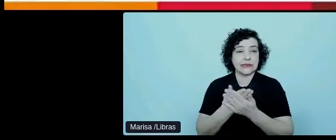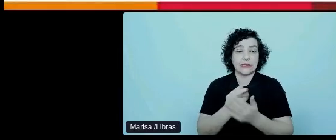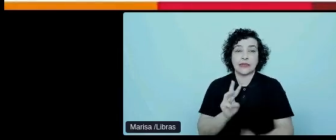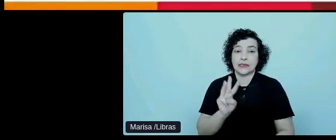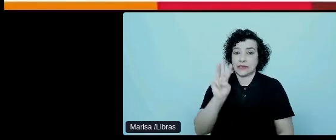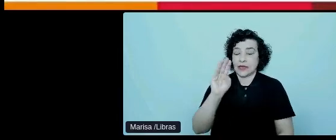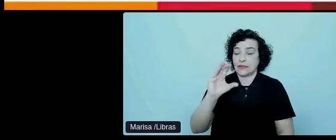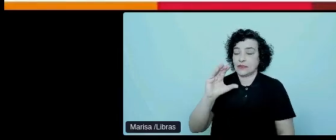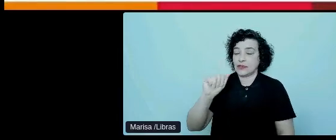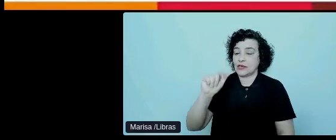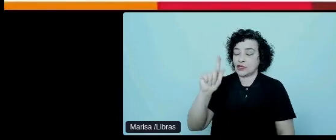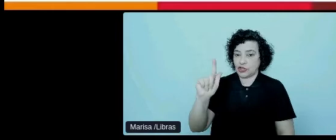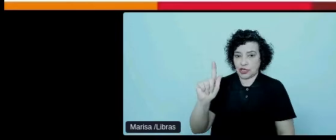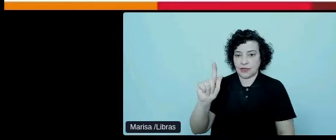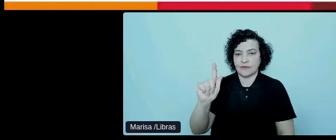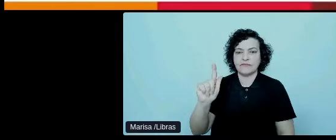WCAG,